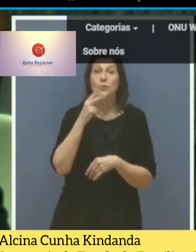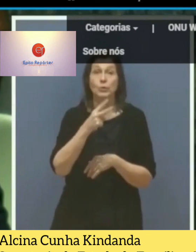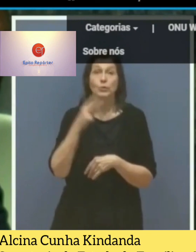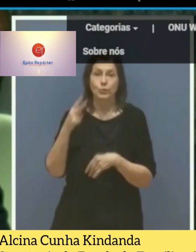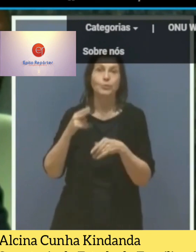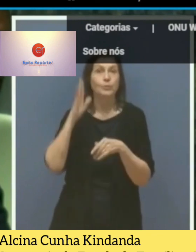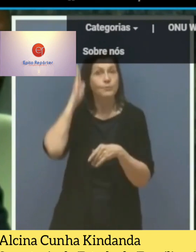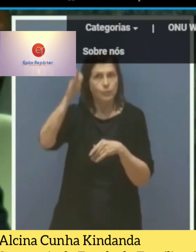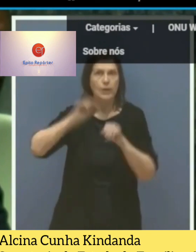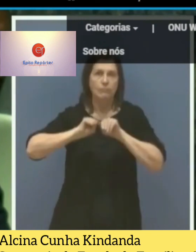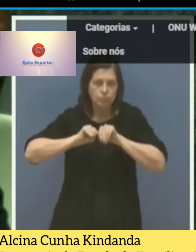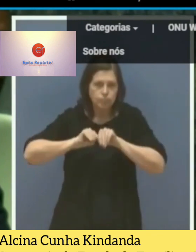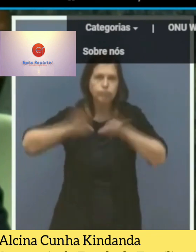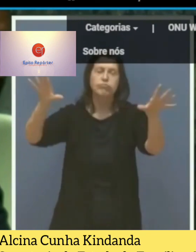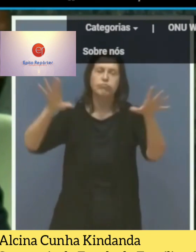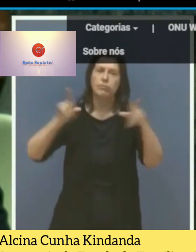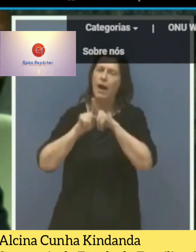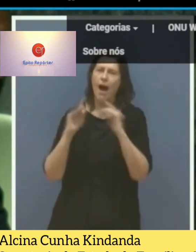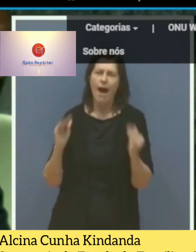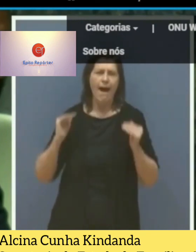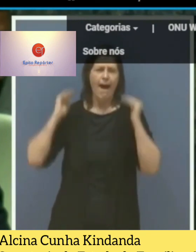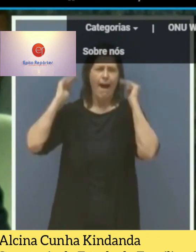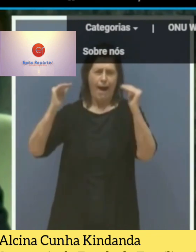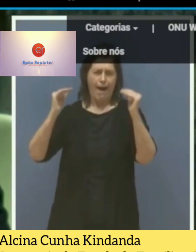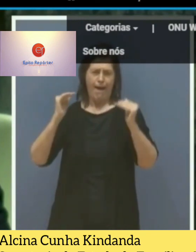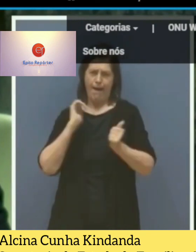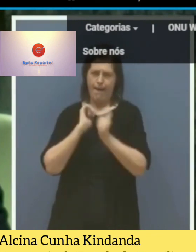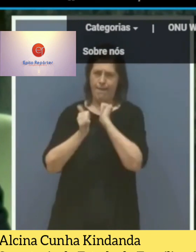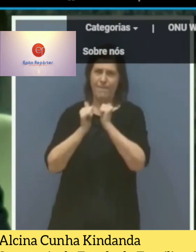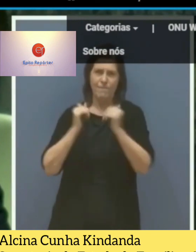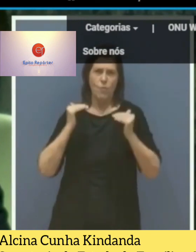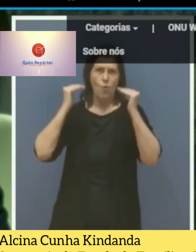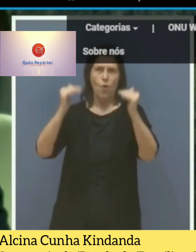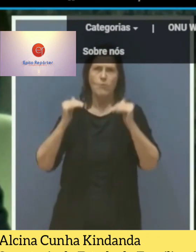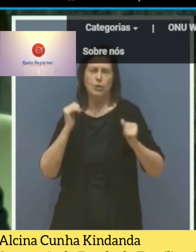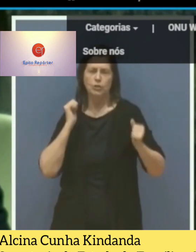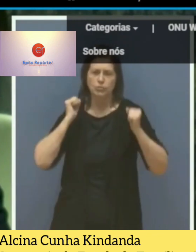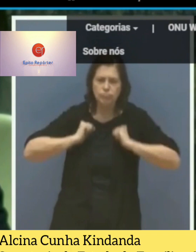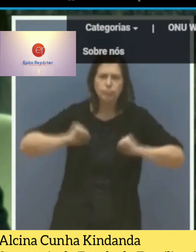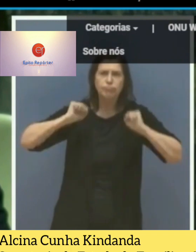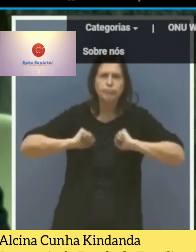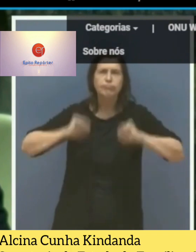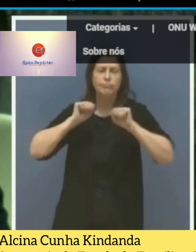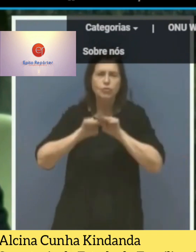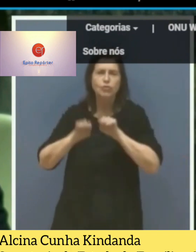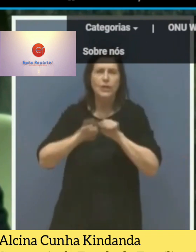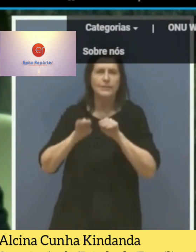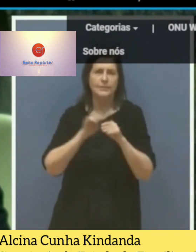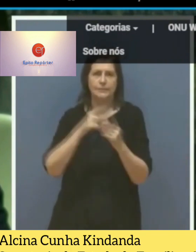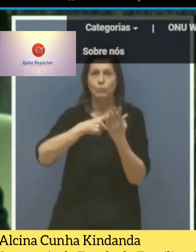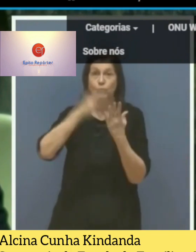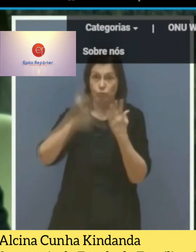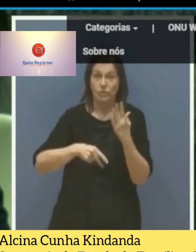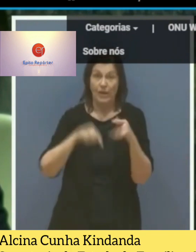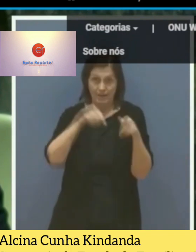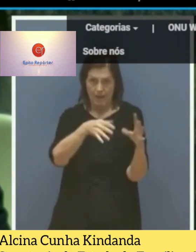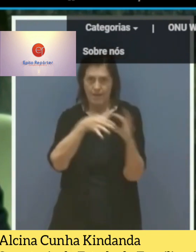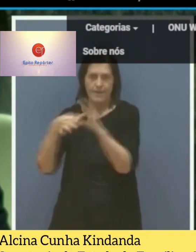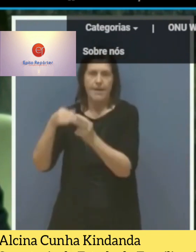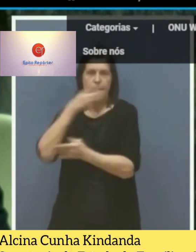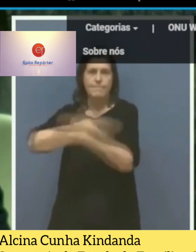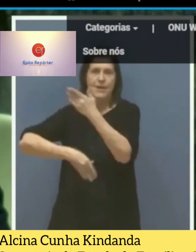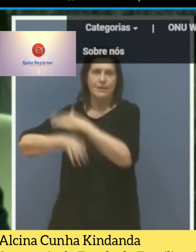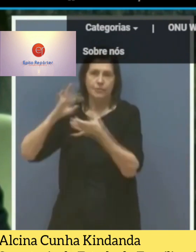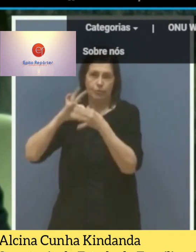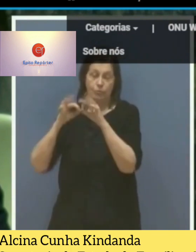que será entregue ao comitê paralímpico angular facilitando deste mundo maior abrangência qualidade de atenção os